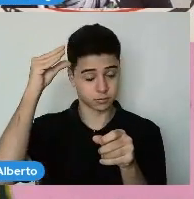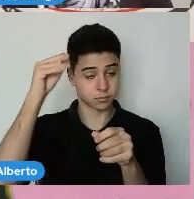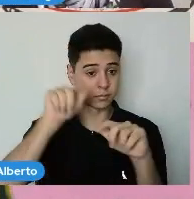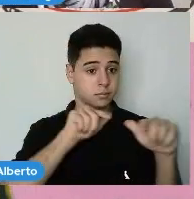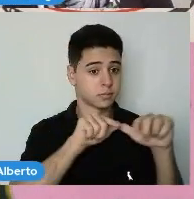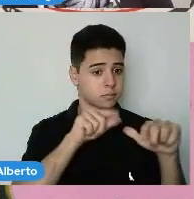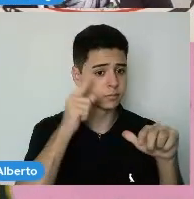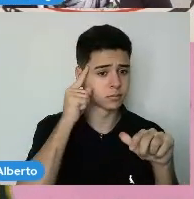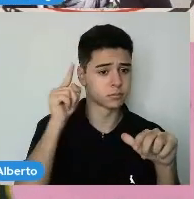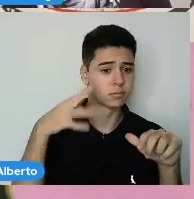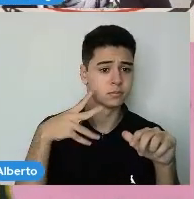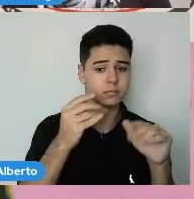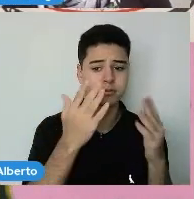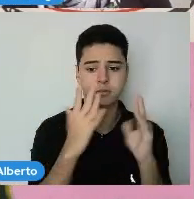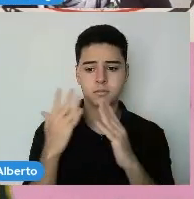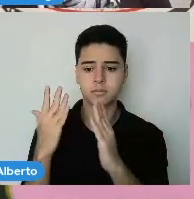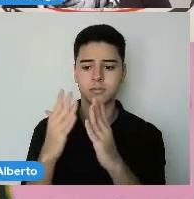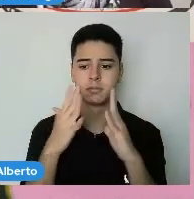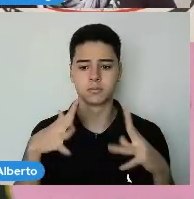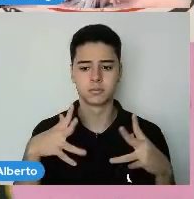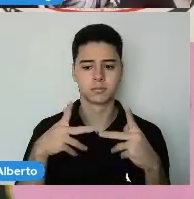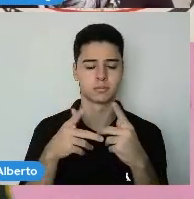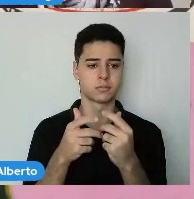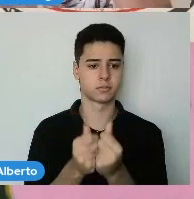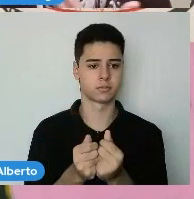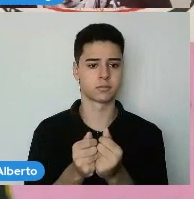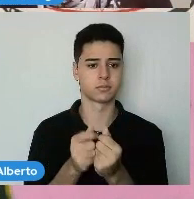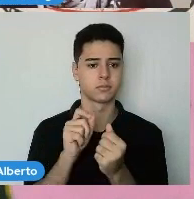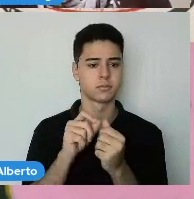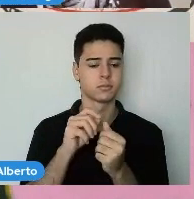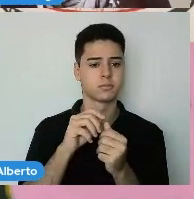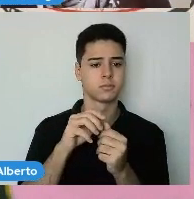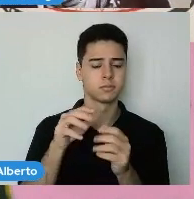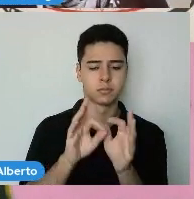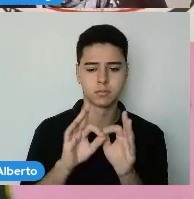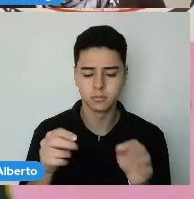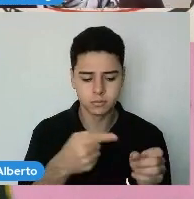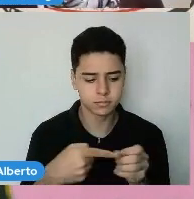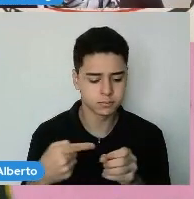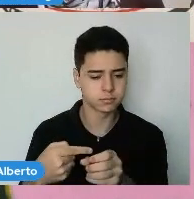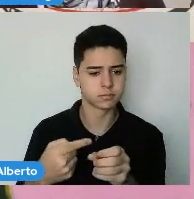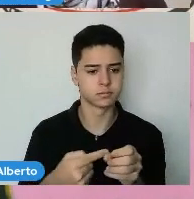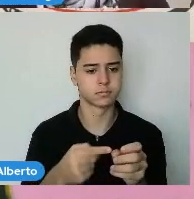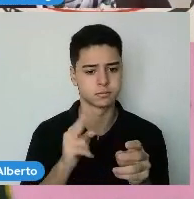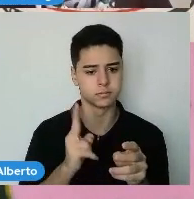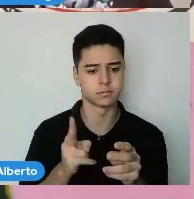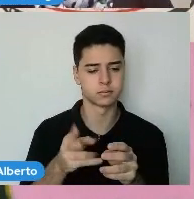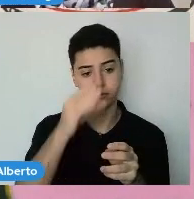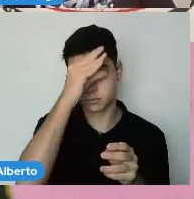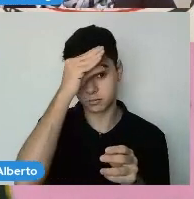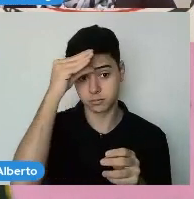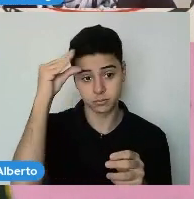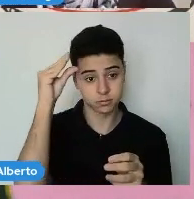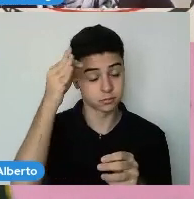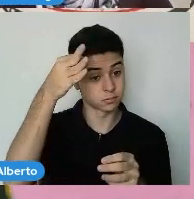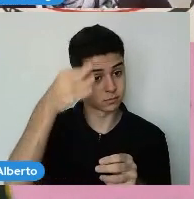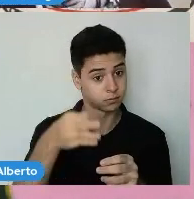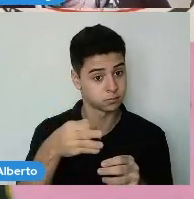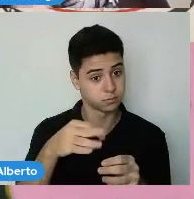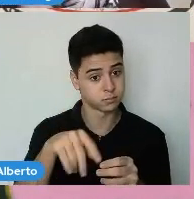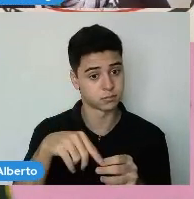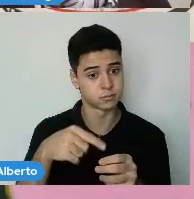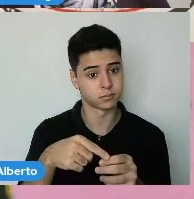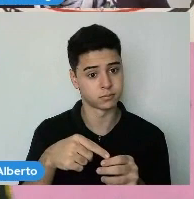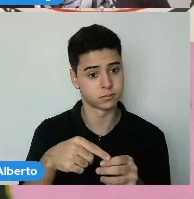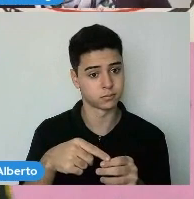com essa referência, né, da malha urbana da cidade do México, ok? Essa instalação da Pia,